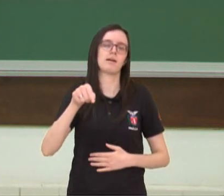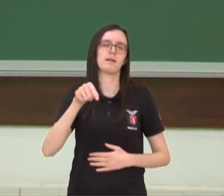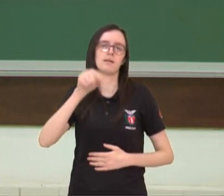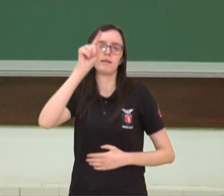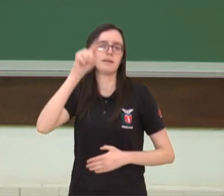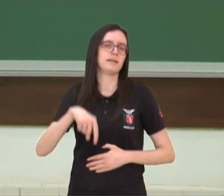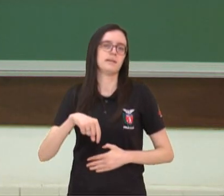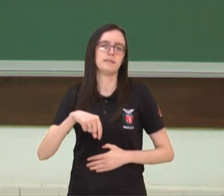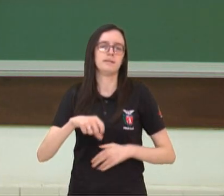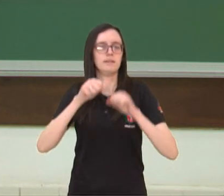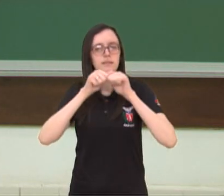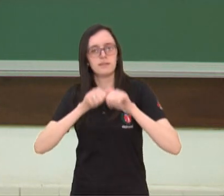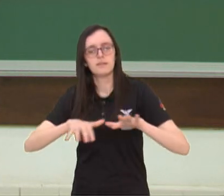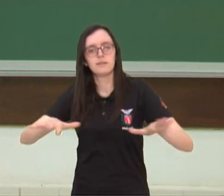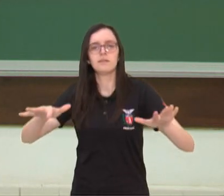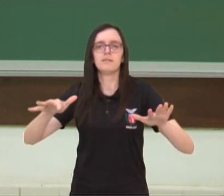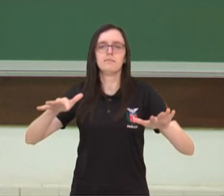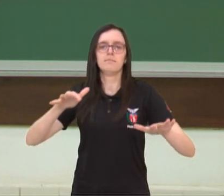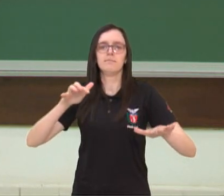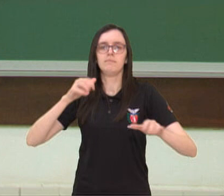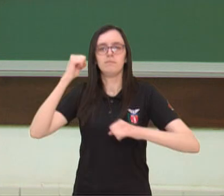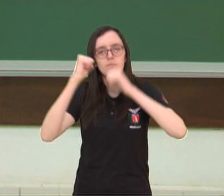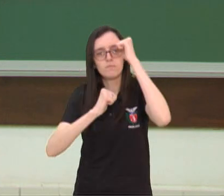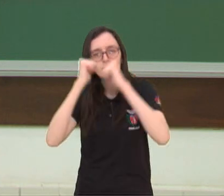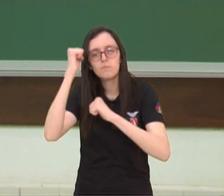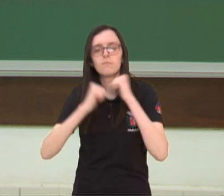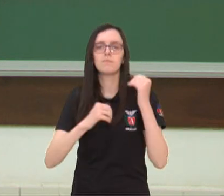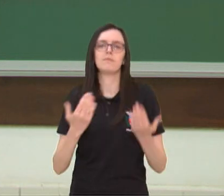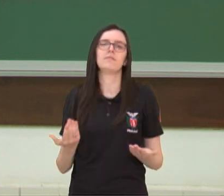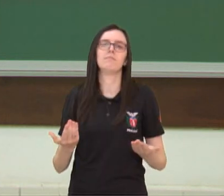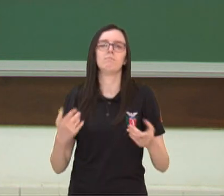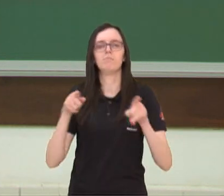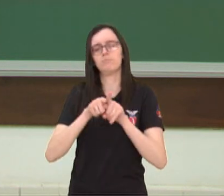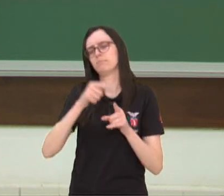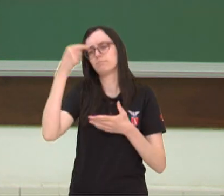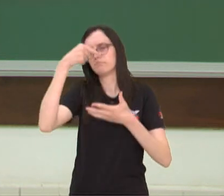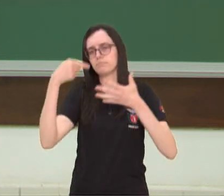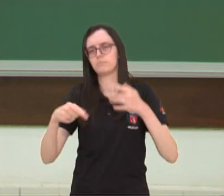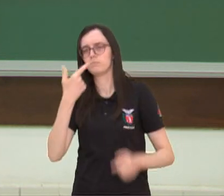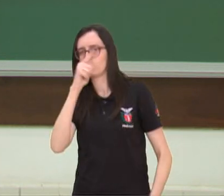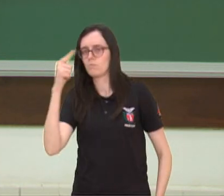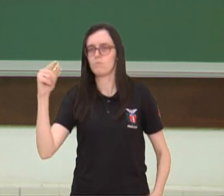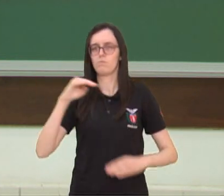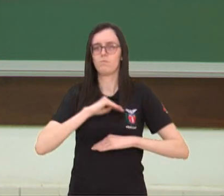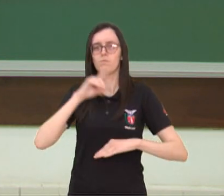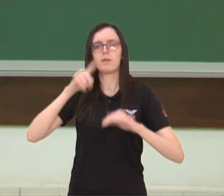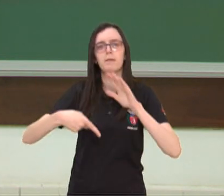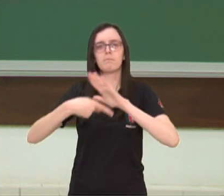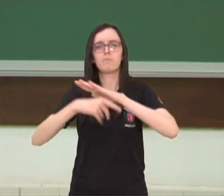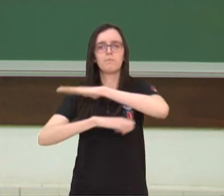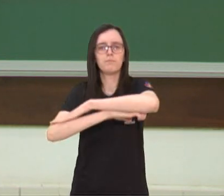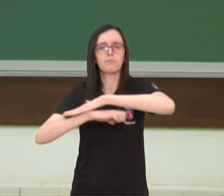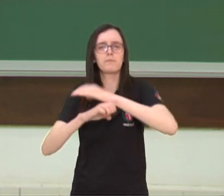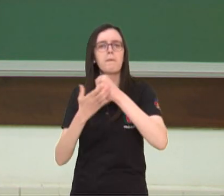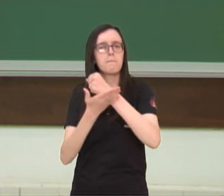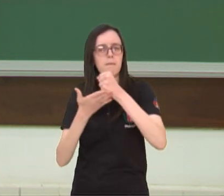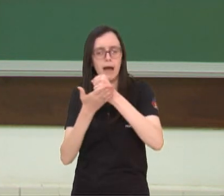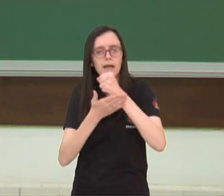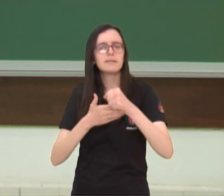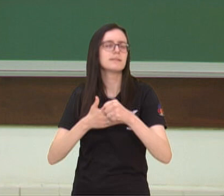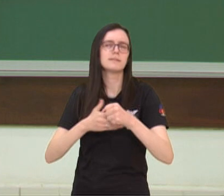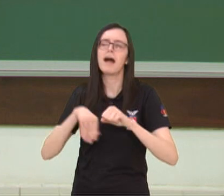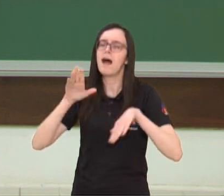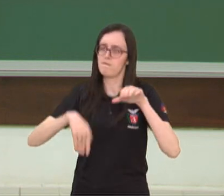de implementos, né? Implantação de fábricas e outras questões de infraestrutura que muitas vezes